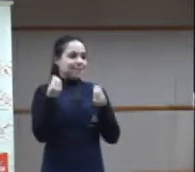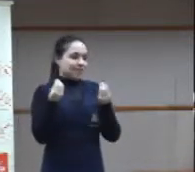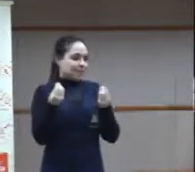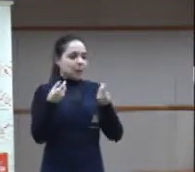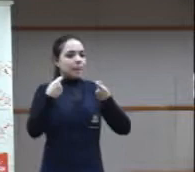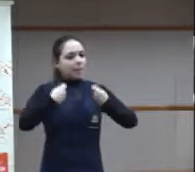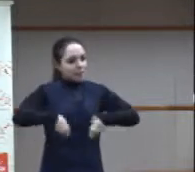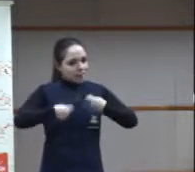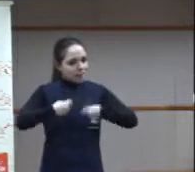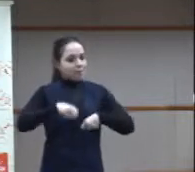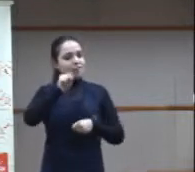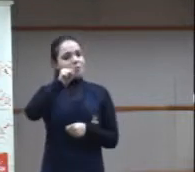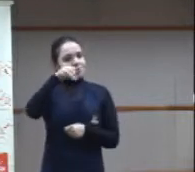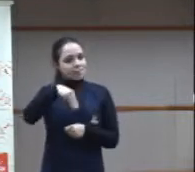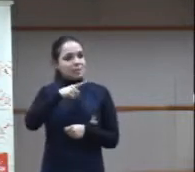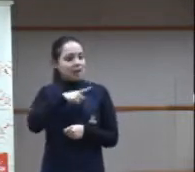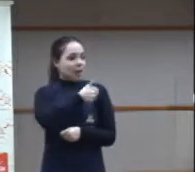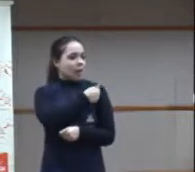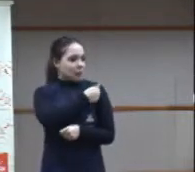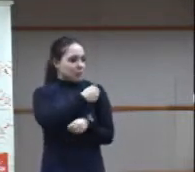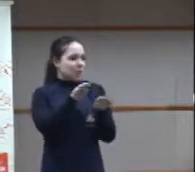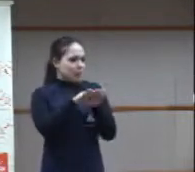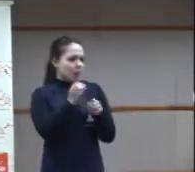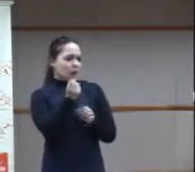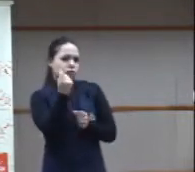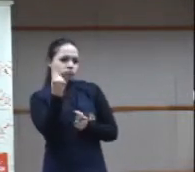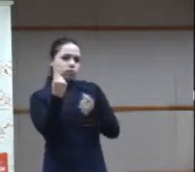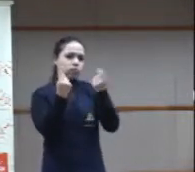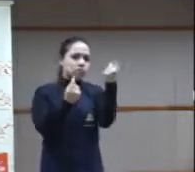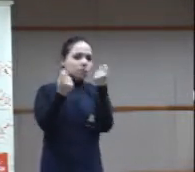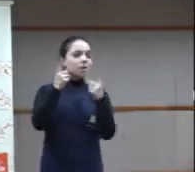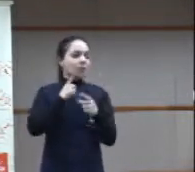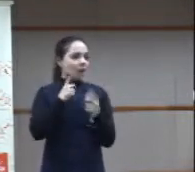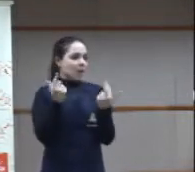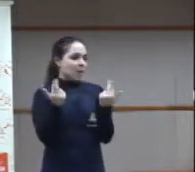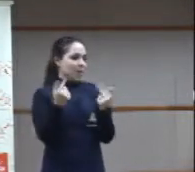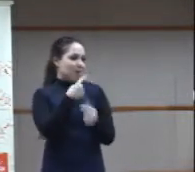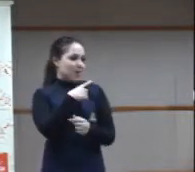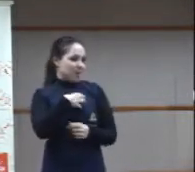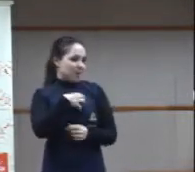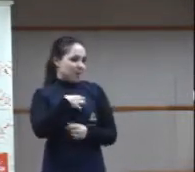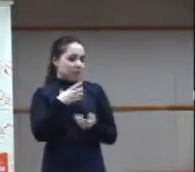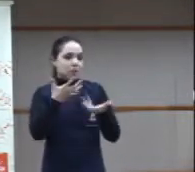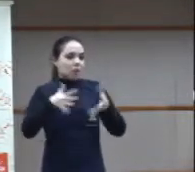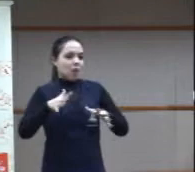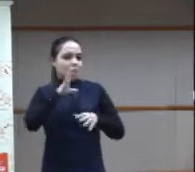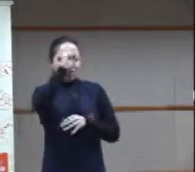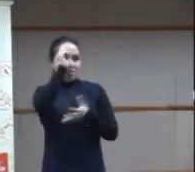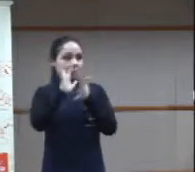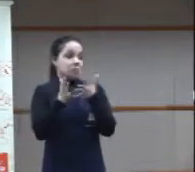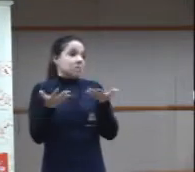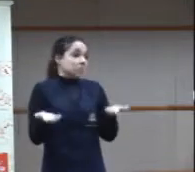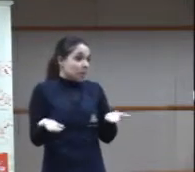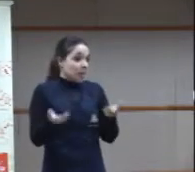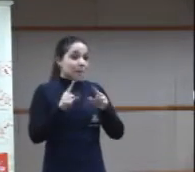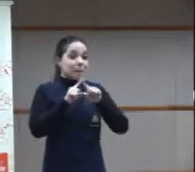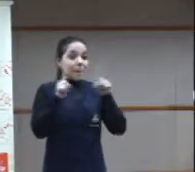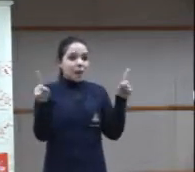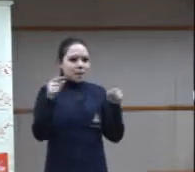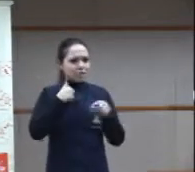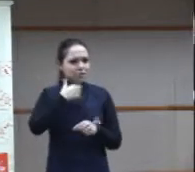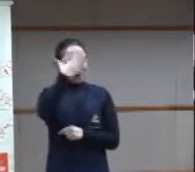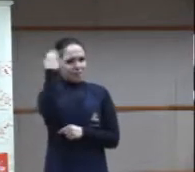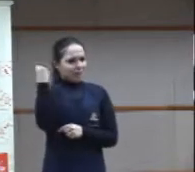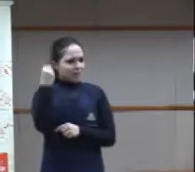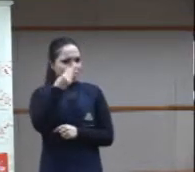Nós temos também alunos raros, mas temos nessa condição. E aí nós esquecemos deles. E